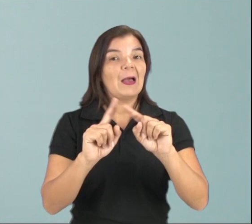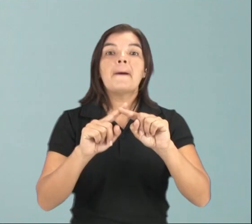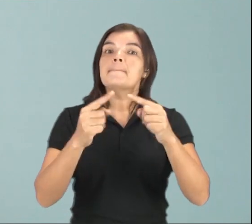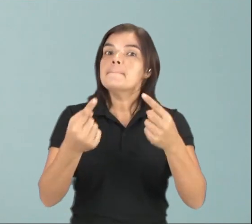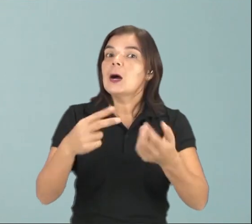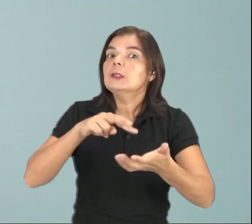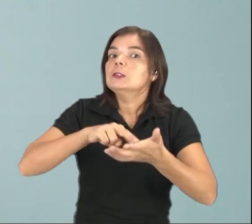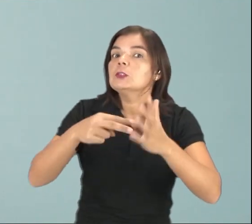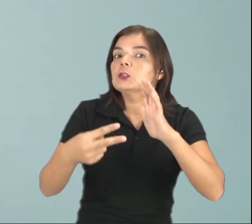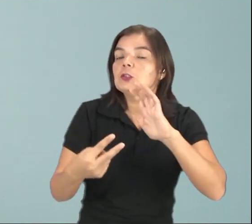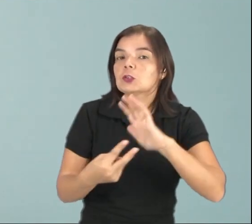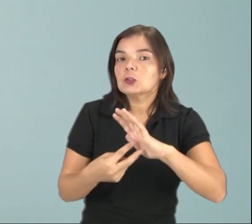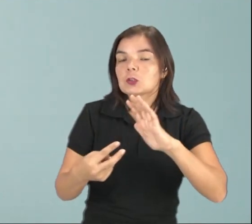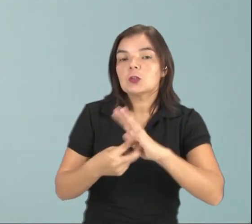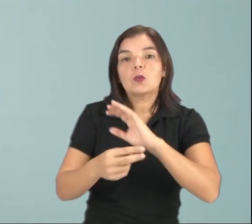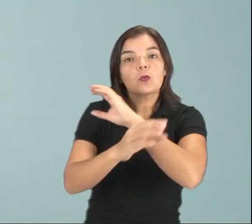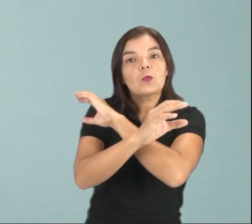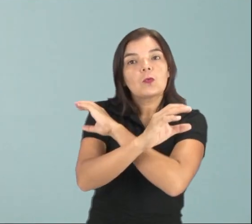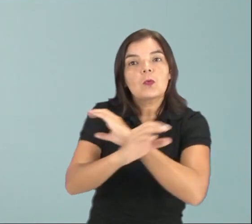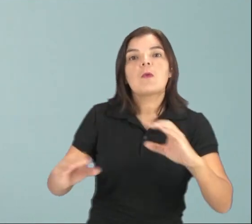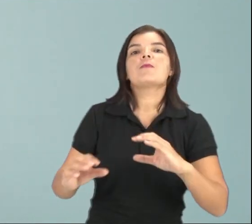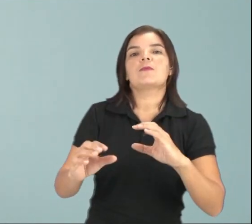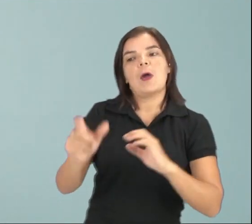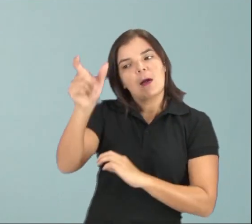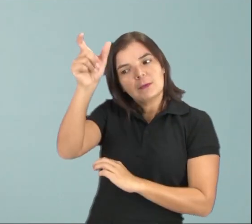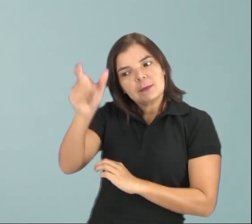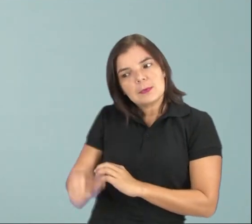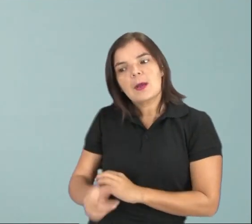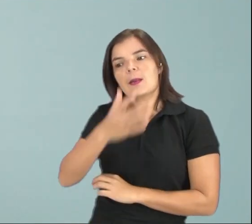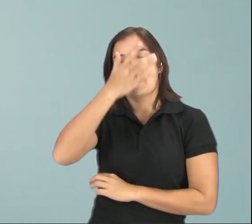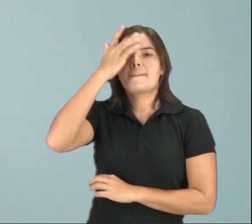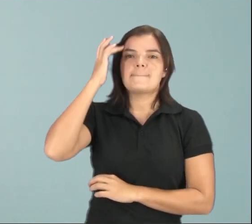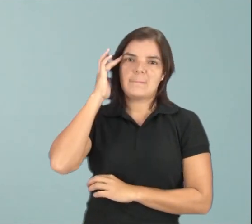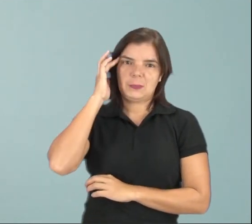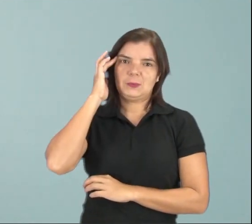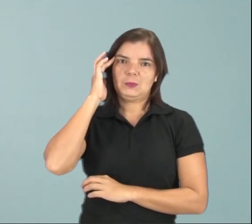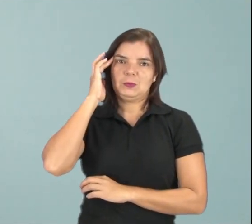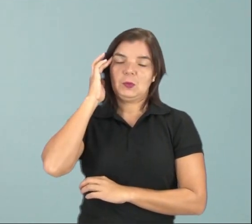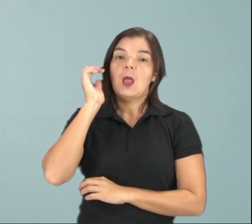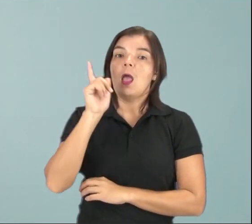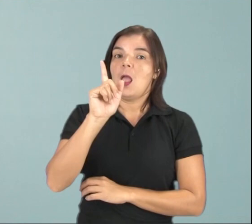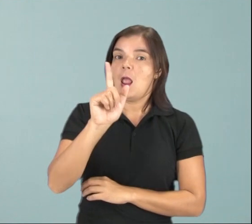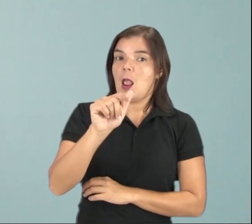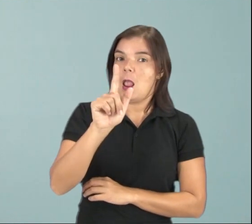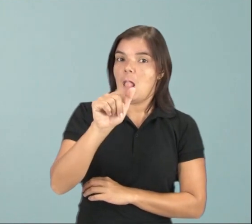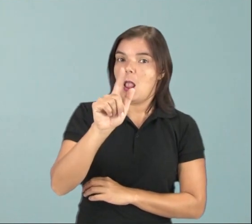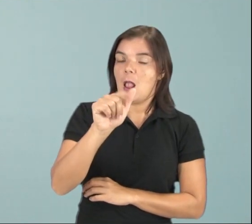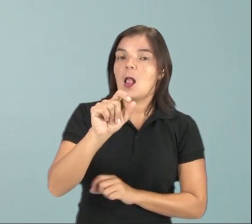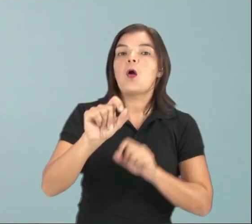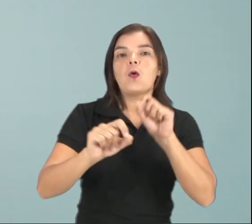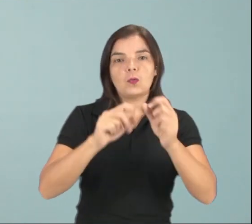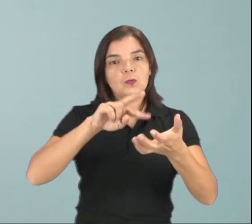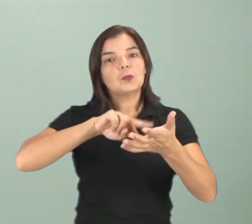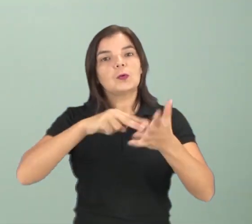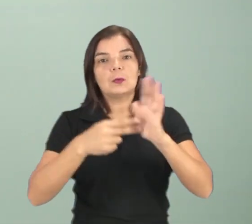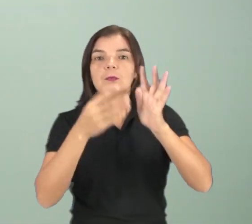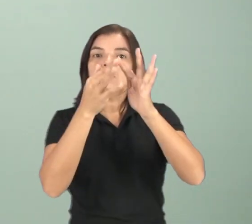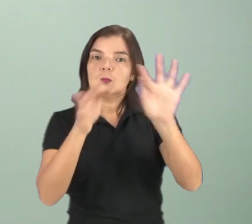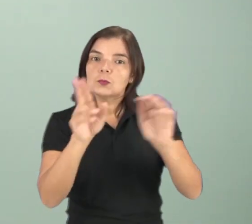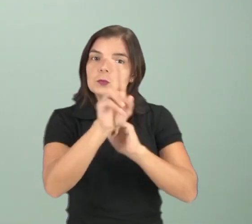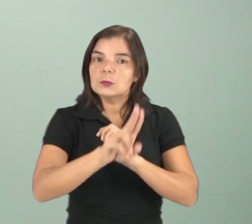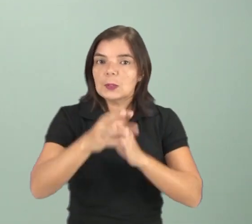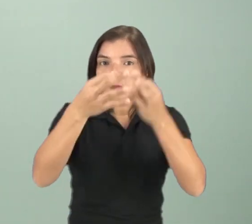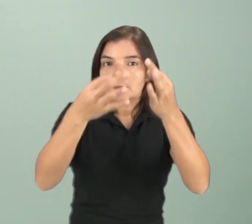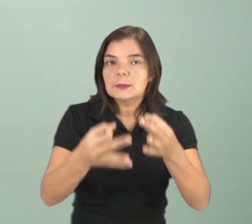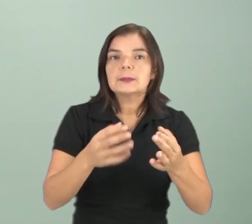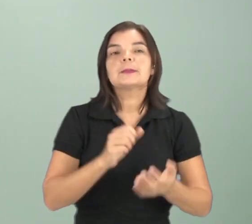queimar, mas é no sentido de eu ter confiança total na pessoa. É quando esse termo aí ele é utilizado,